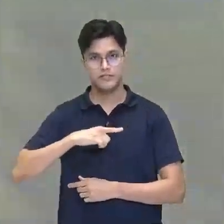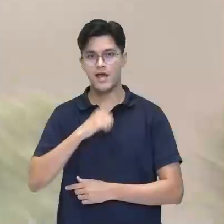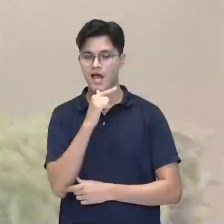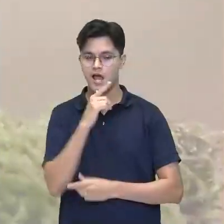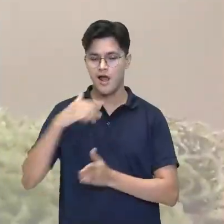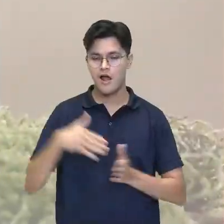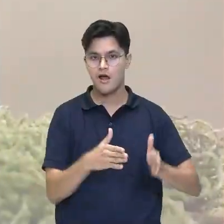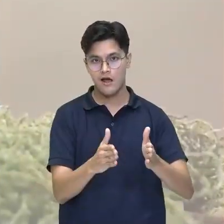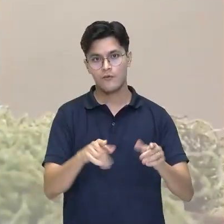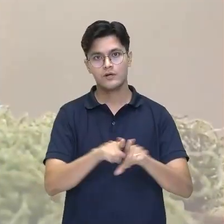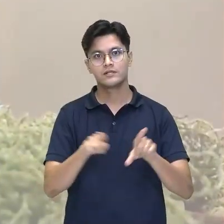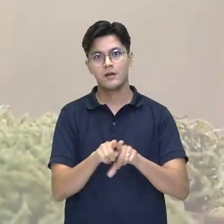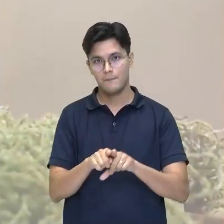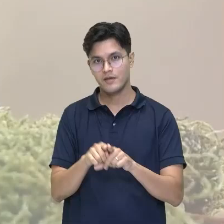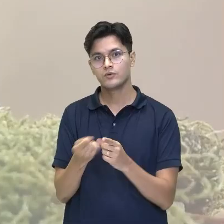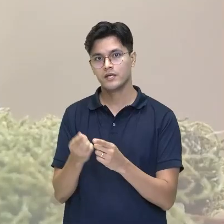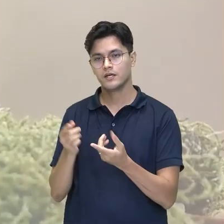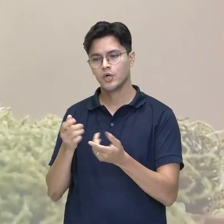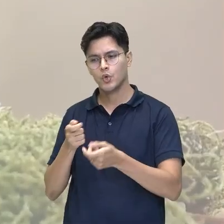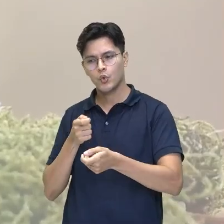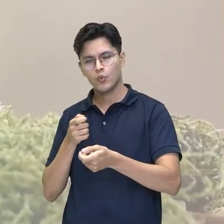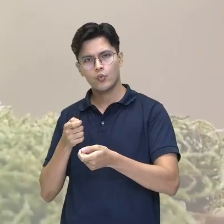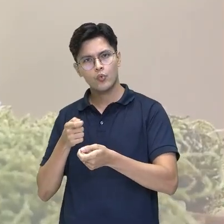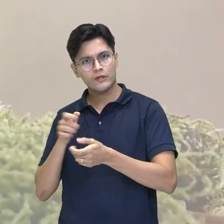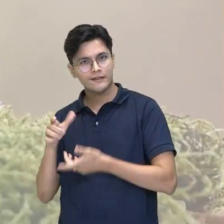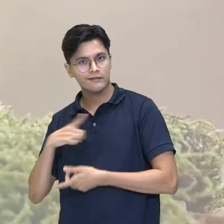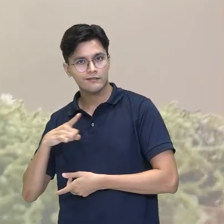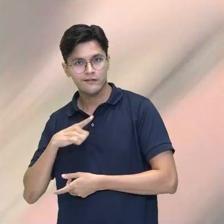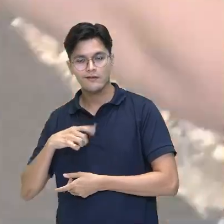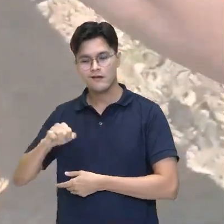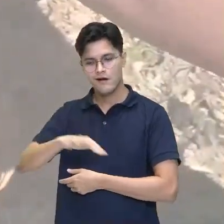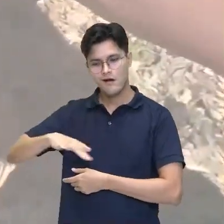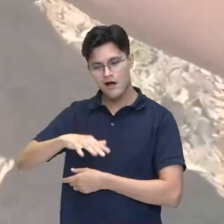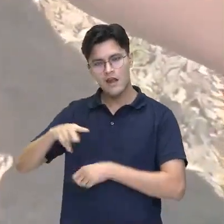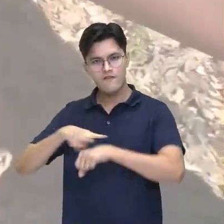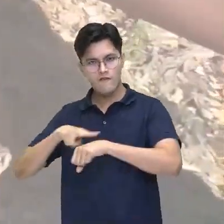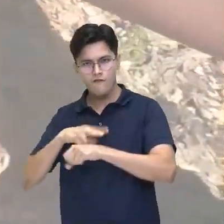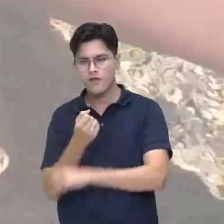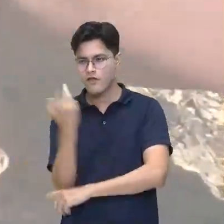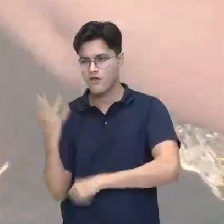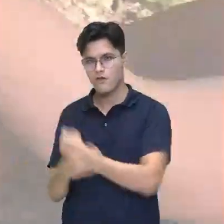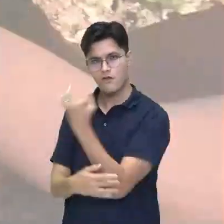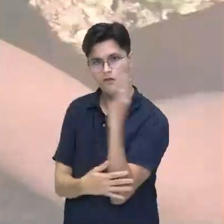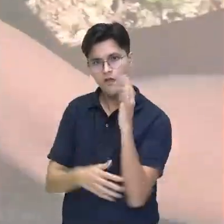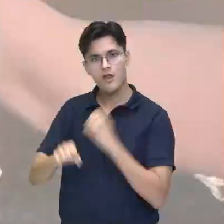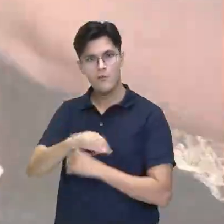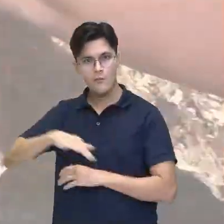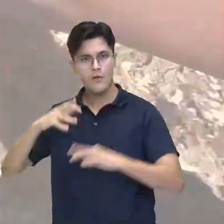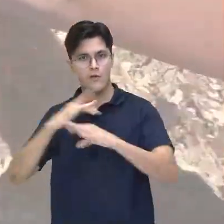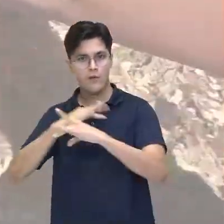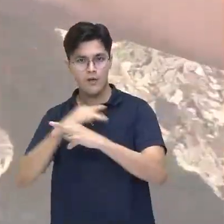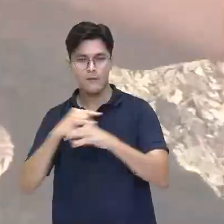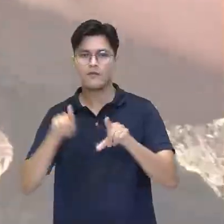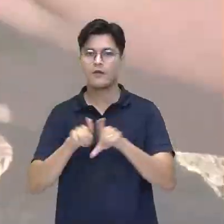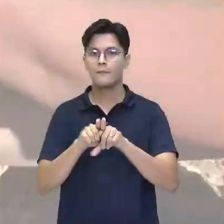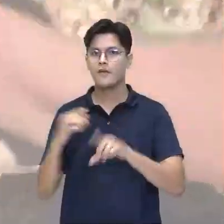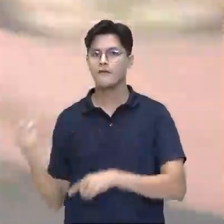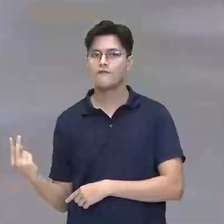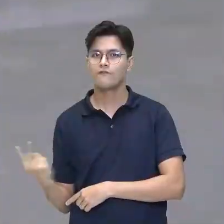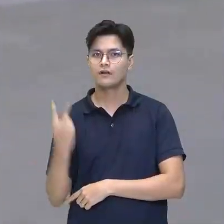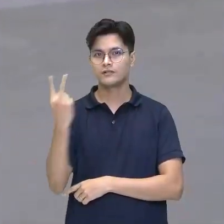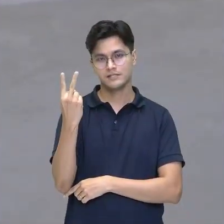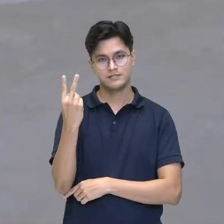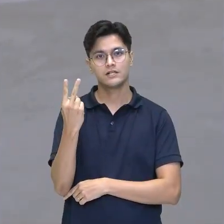urbanos. Manutenção e preservação dos ecossistemas. Valorização da produção e consumo de alimentos